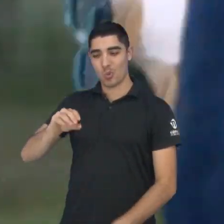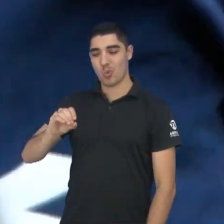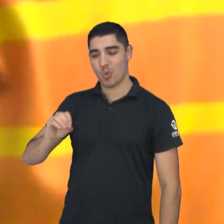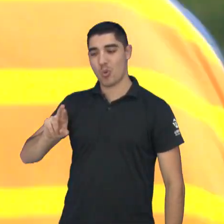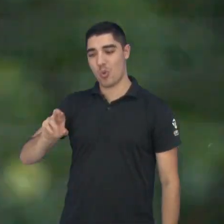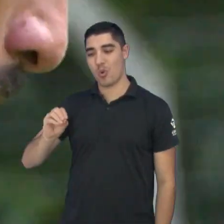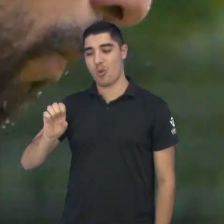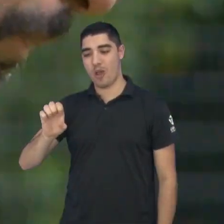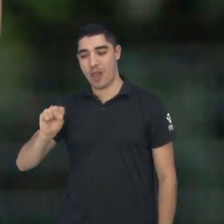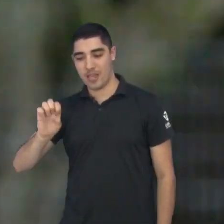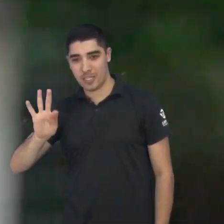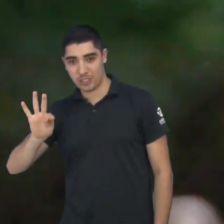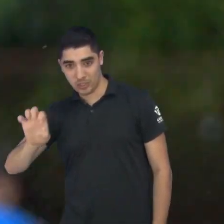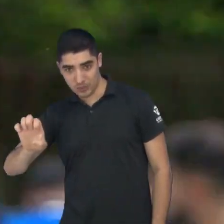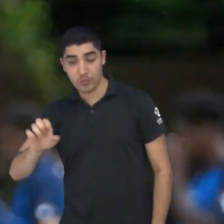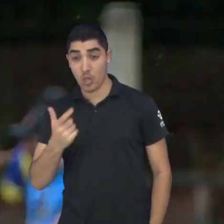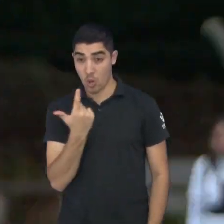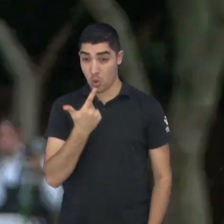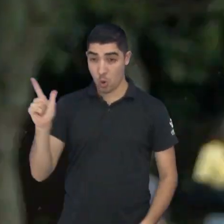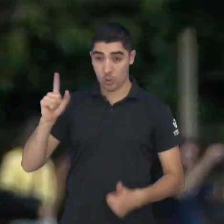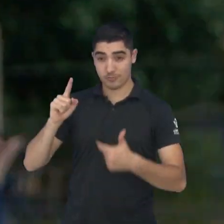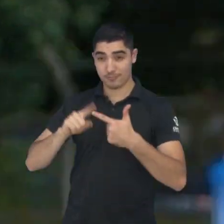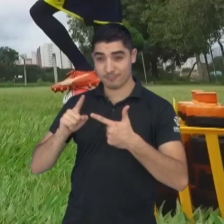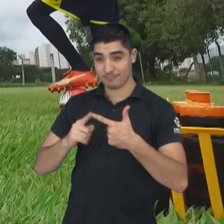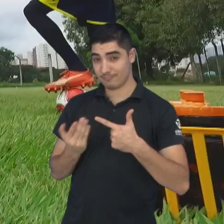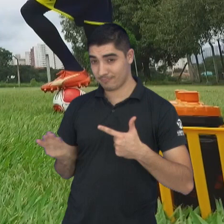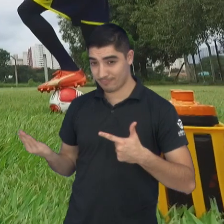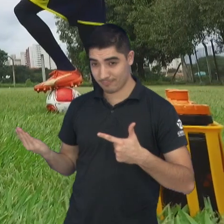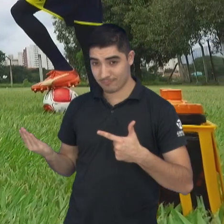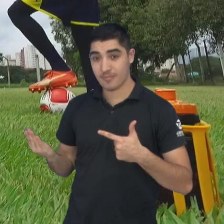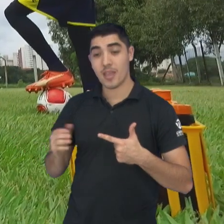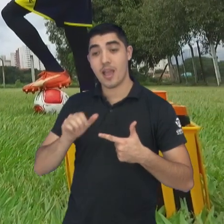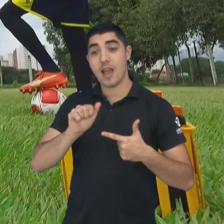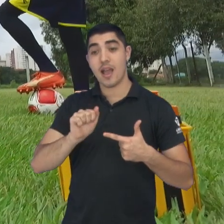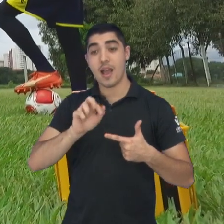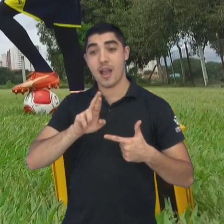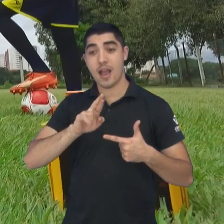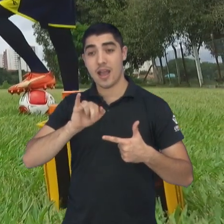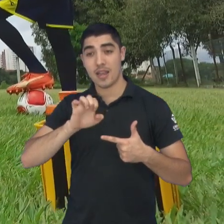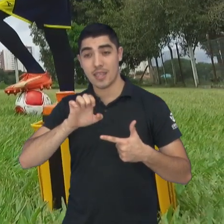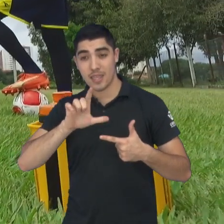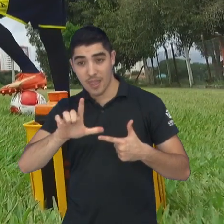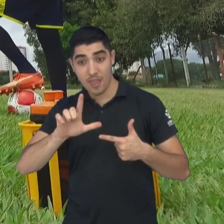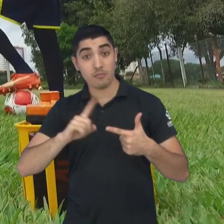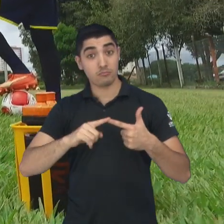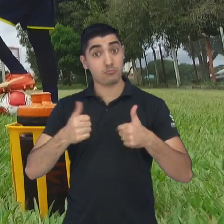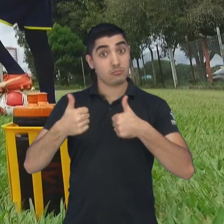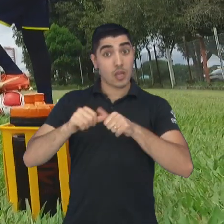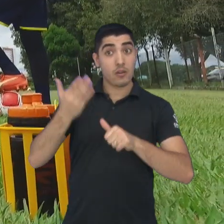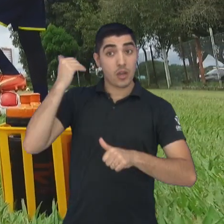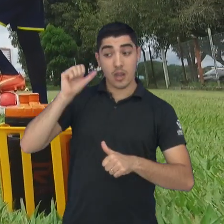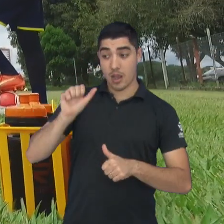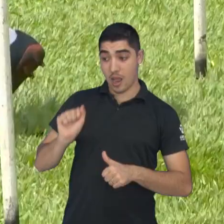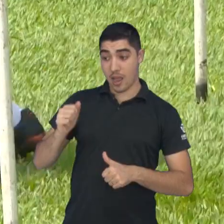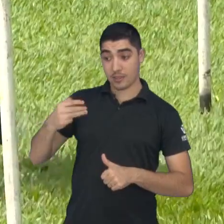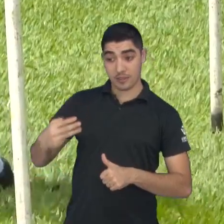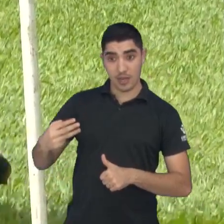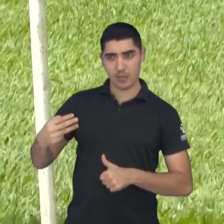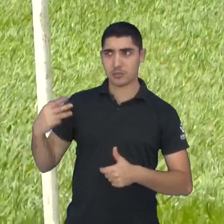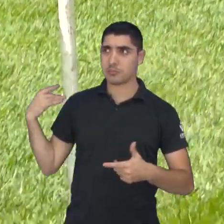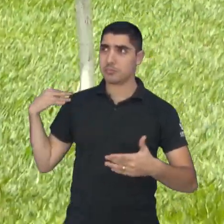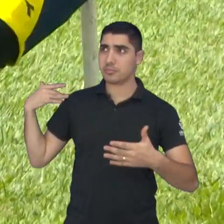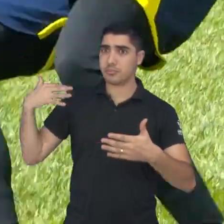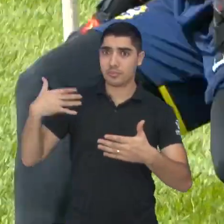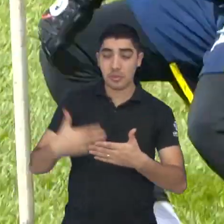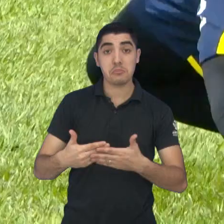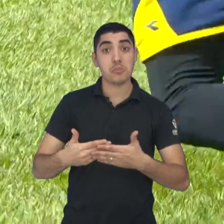outro candidato é um velho conhecido da torcida. Ariel está no clube desde a Série A3 do último ano e foi uma